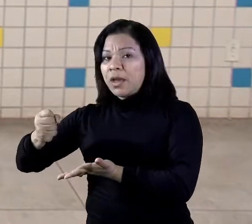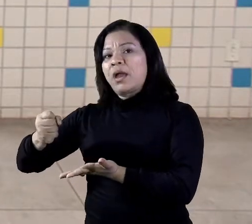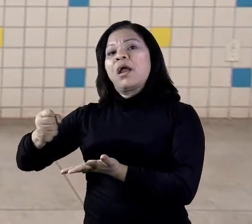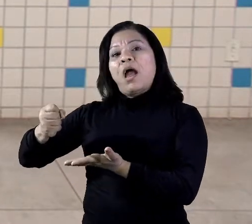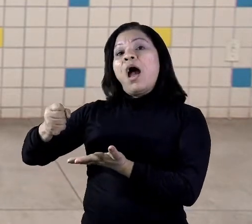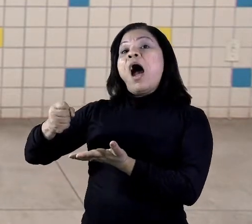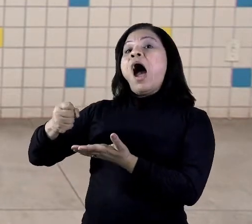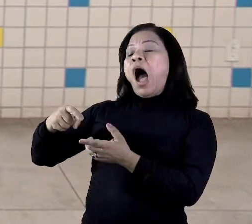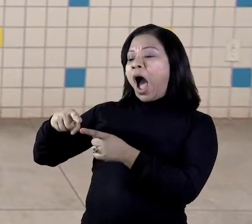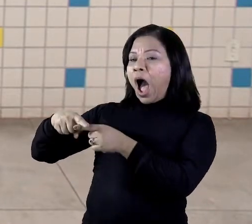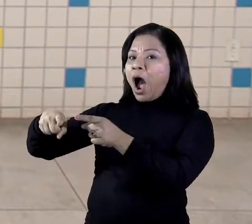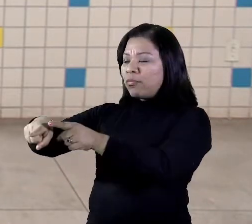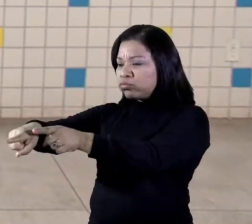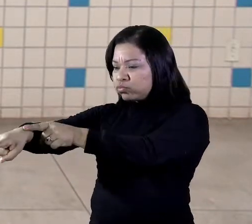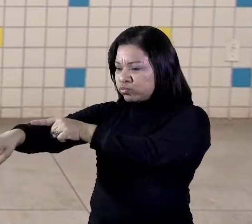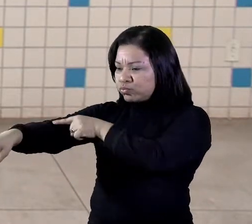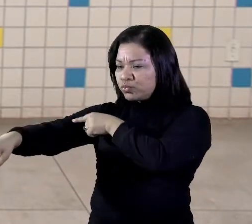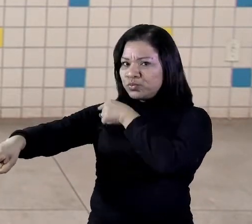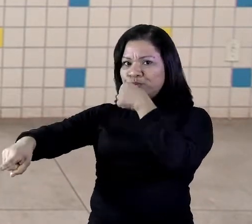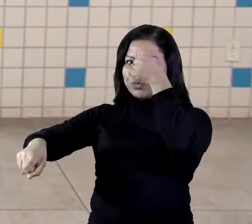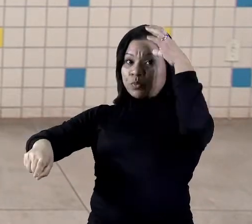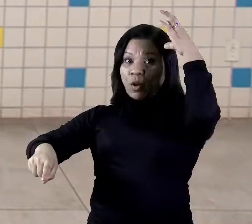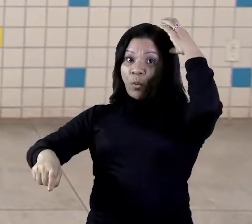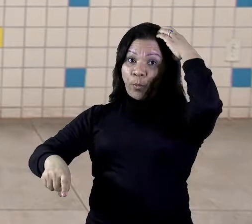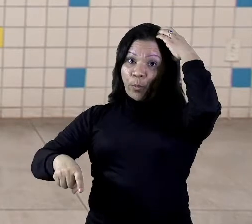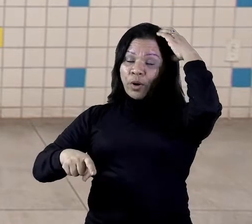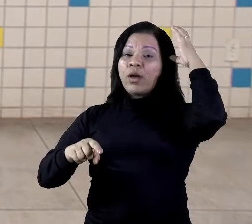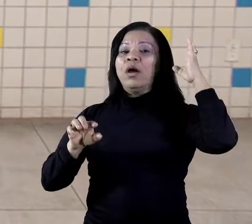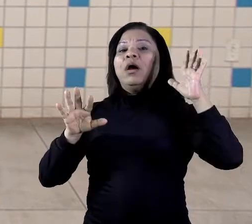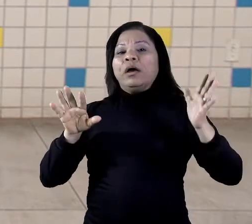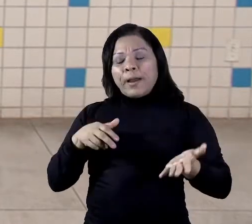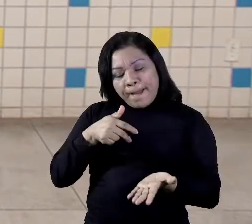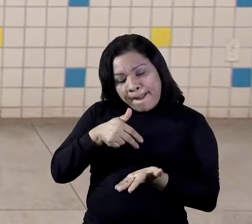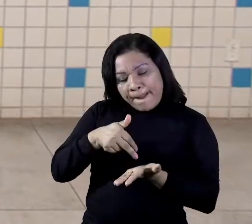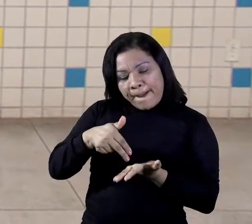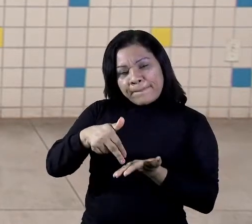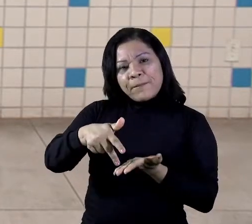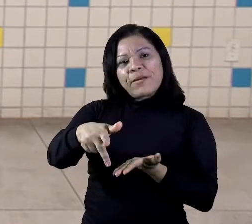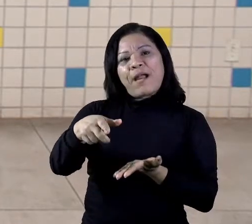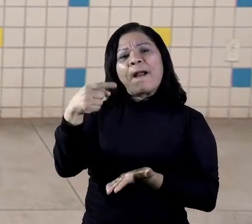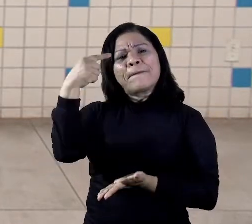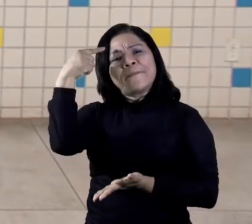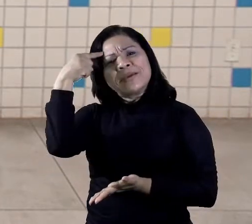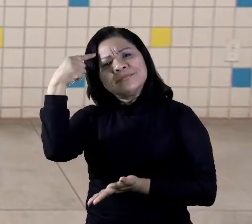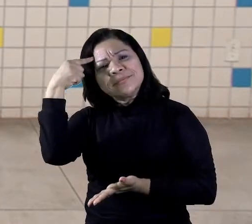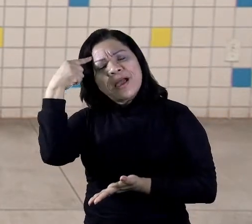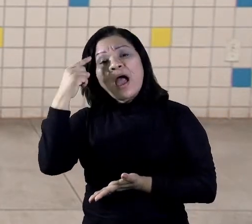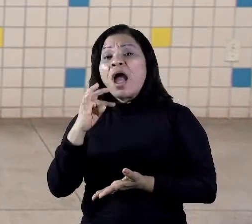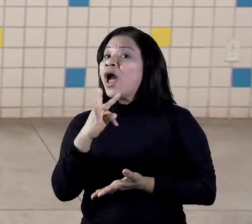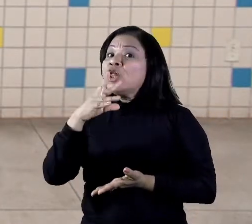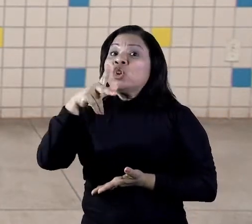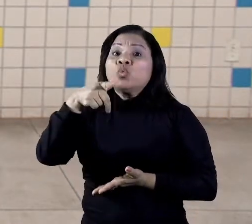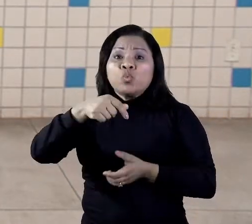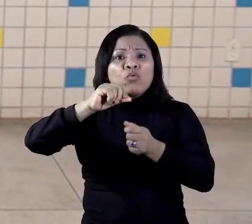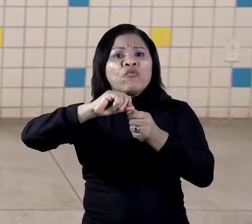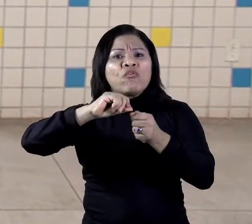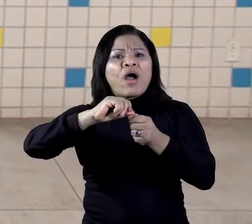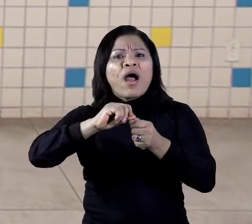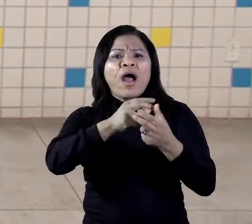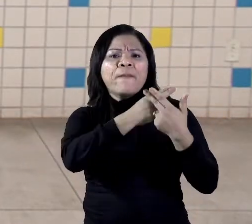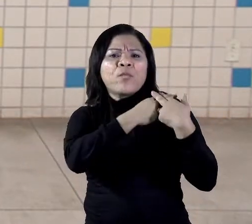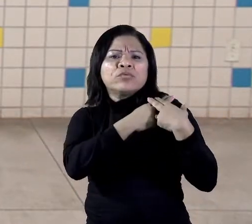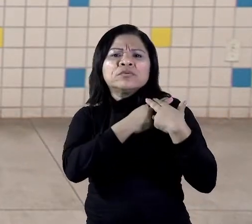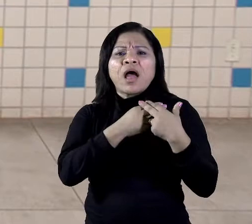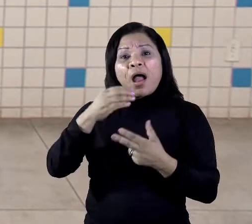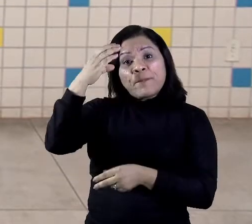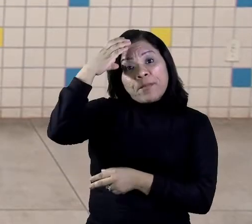pelo cérebro. Mas normalmente para nós caminharmos, pensarmos, não é? Tudo isso quem faz é o cérebro. Ele que comanda,